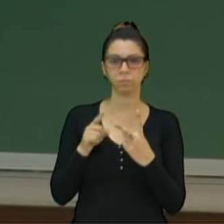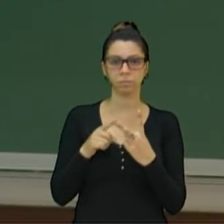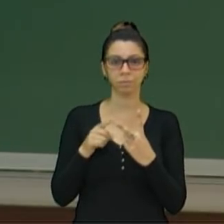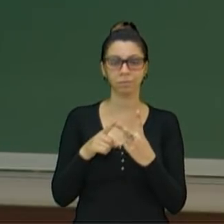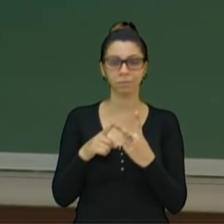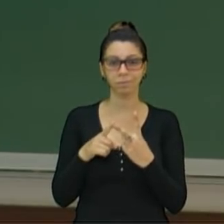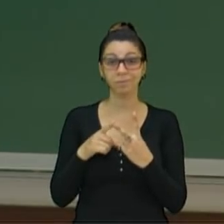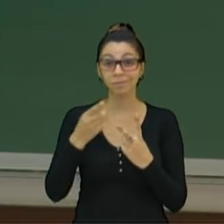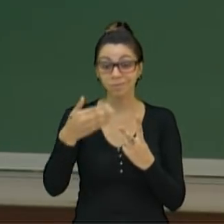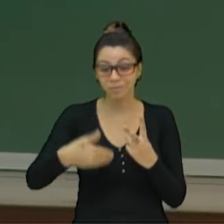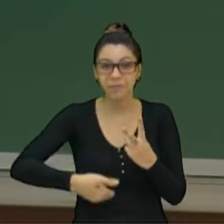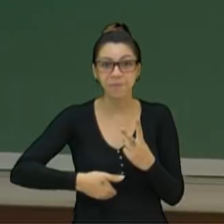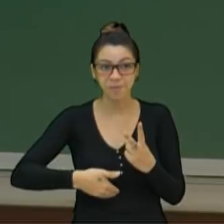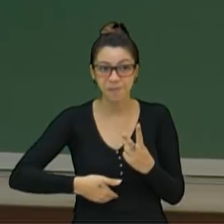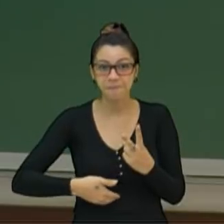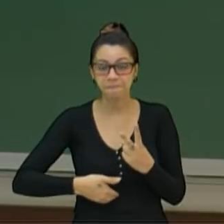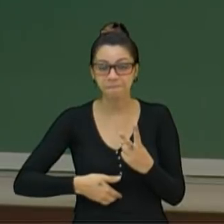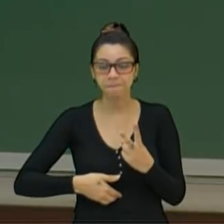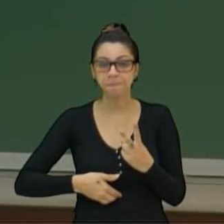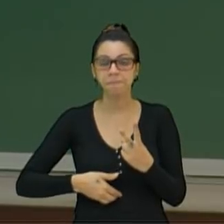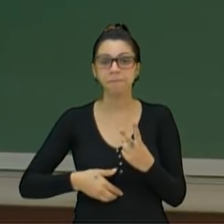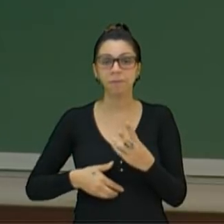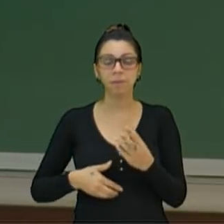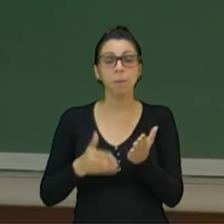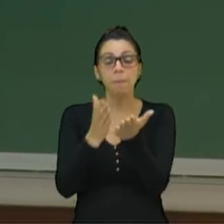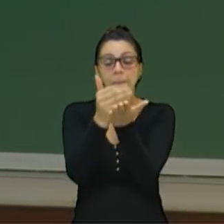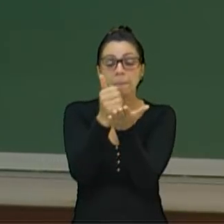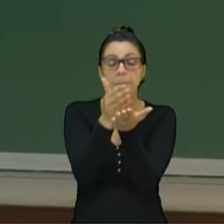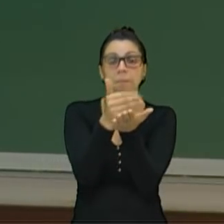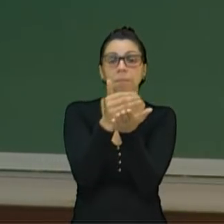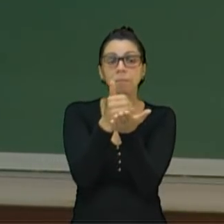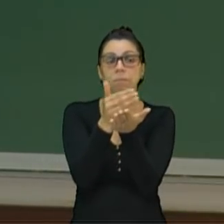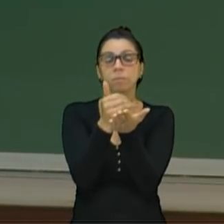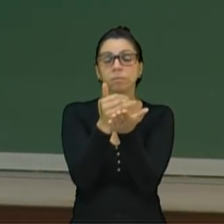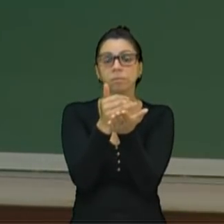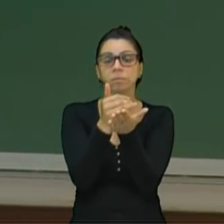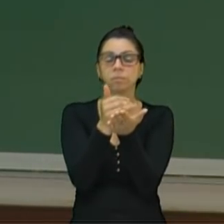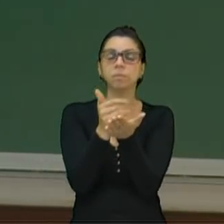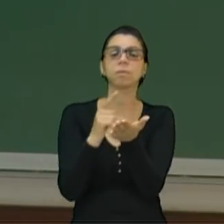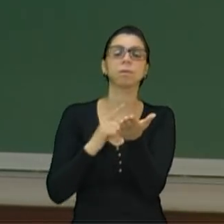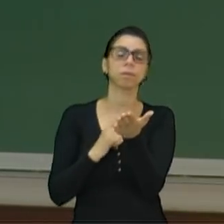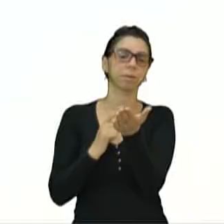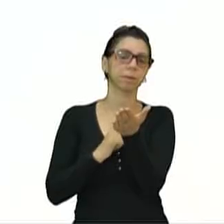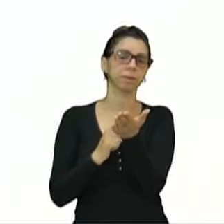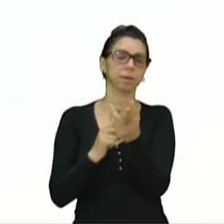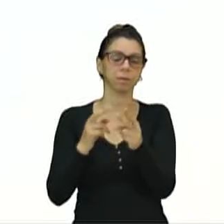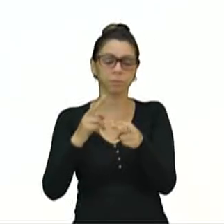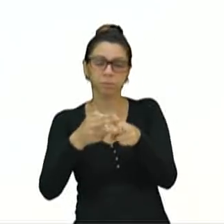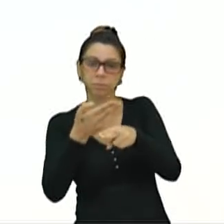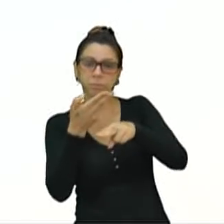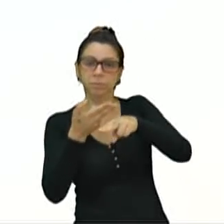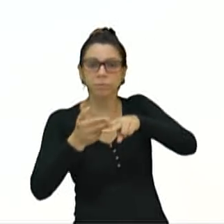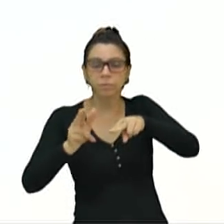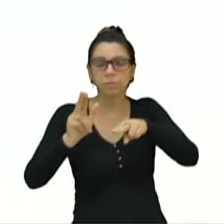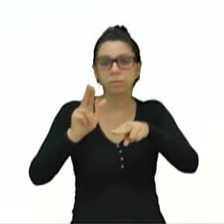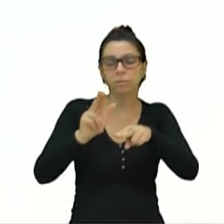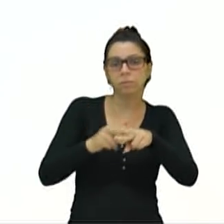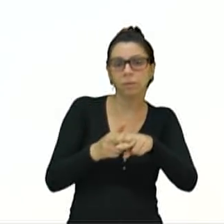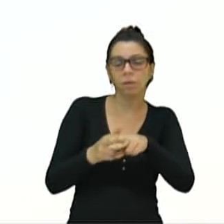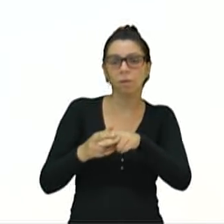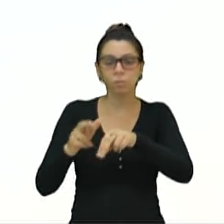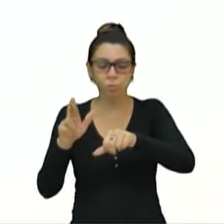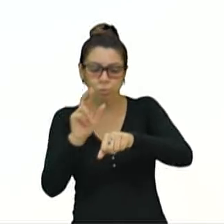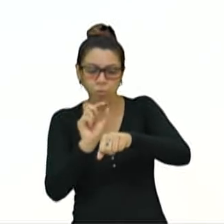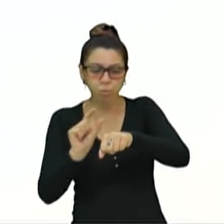vocês com fome. São cupcakes, são bolos, né? Então, ali tem chocolate, chantilly.